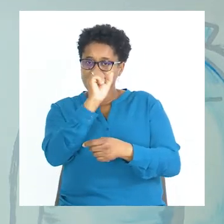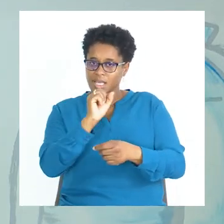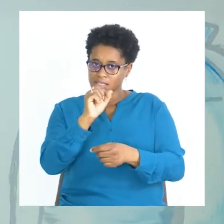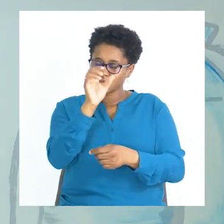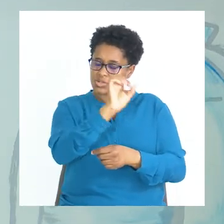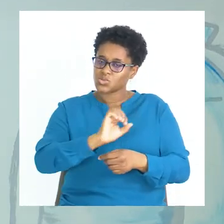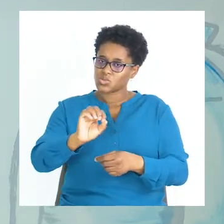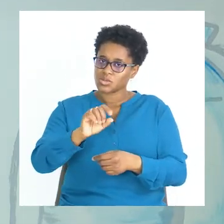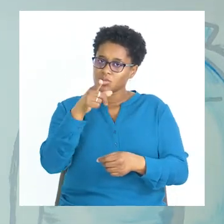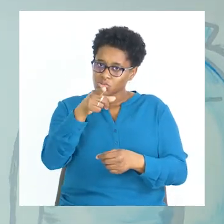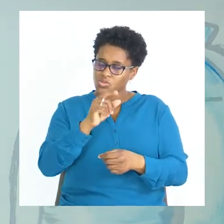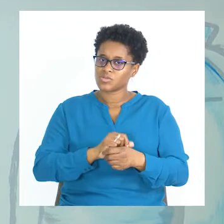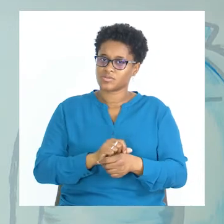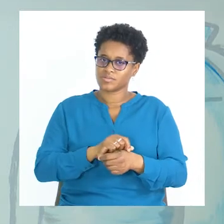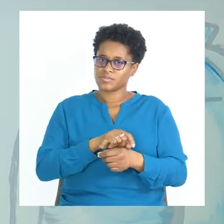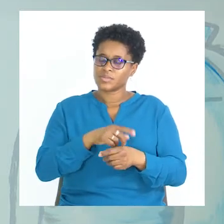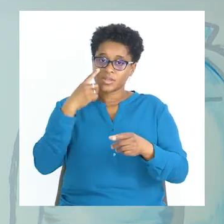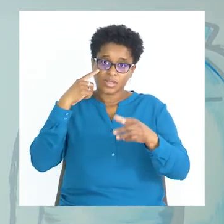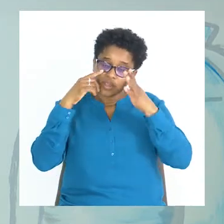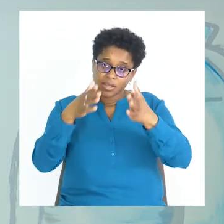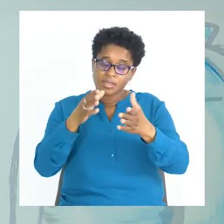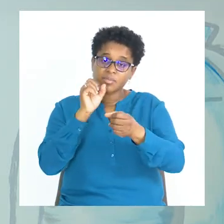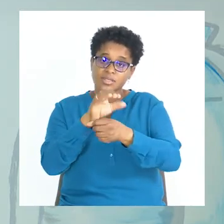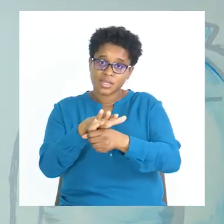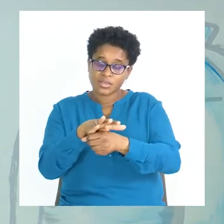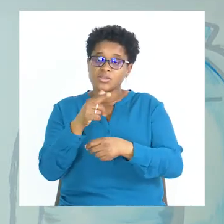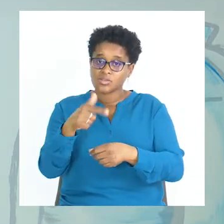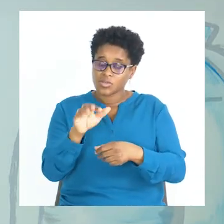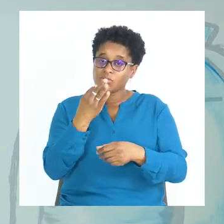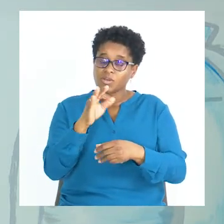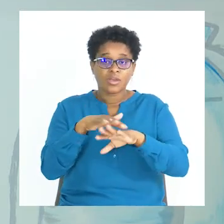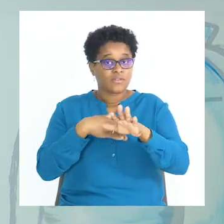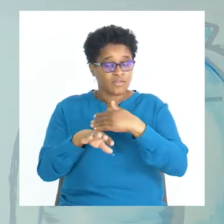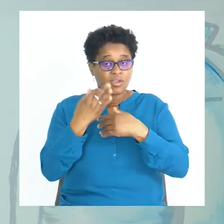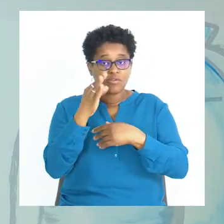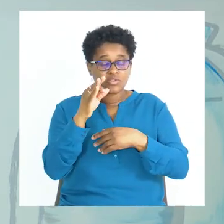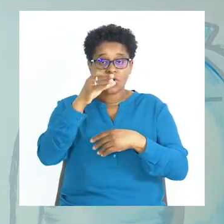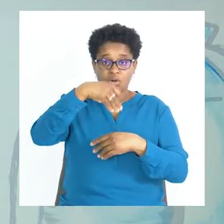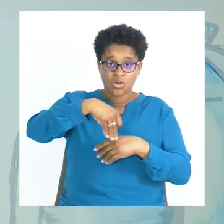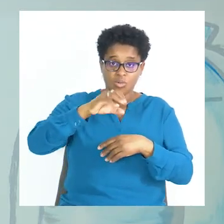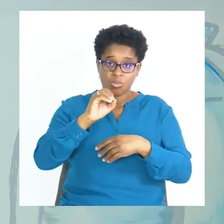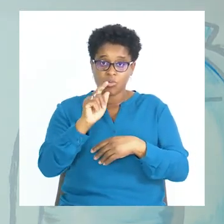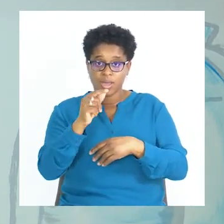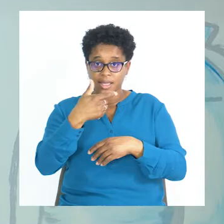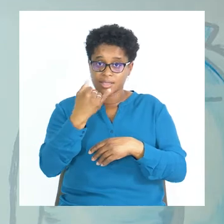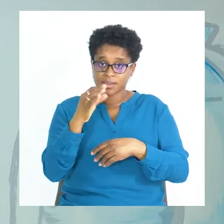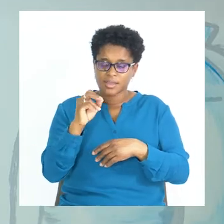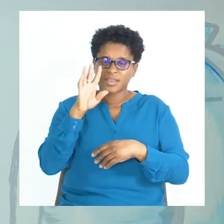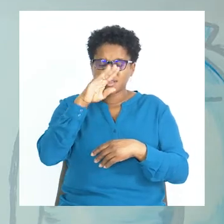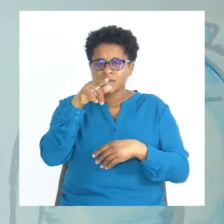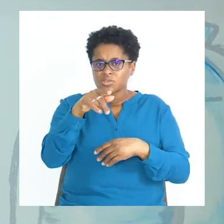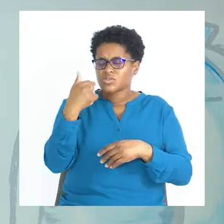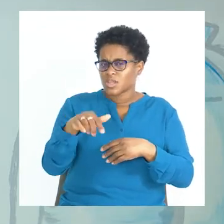produção, então focalizaste na mensagem e, portanto, utilizaste a função poética. Se estás com dúvida